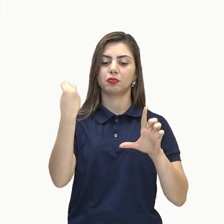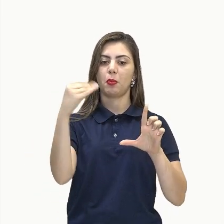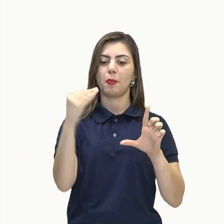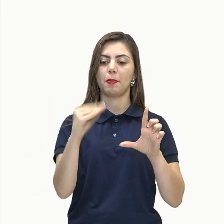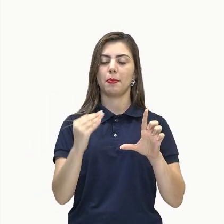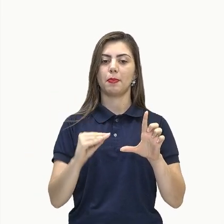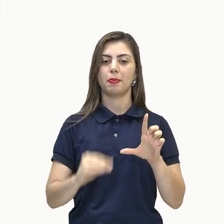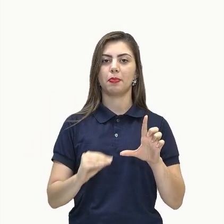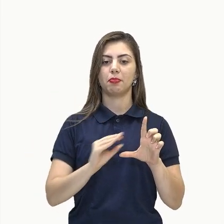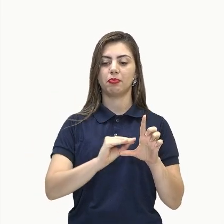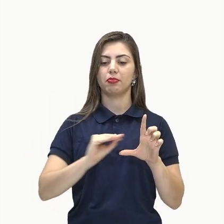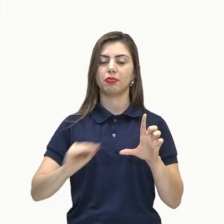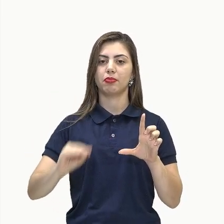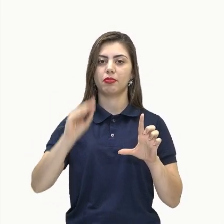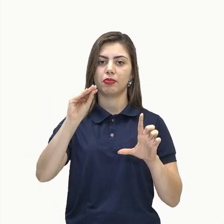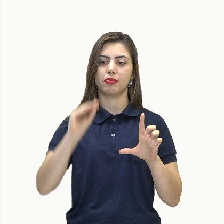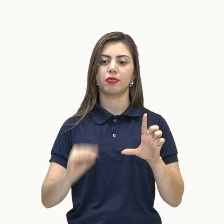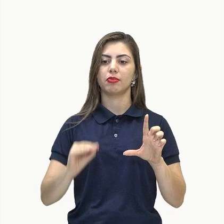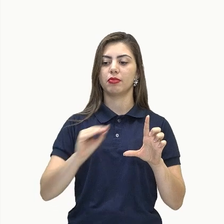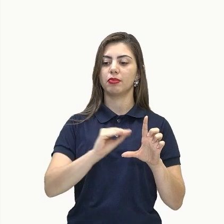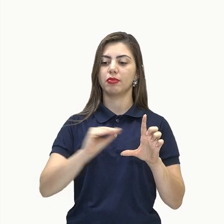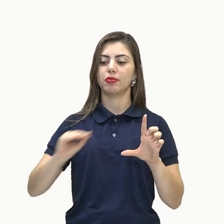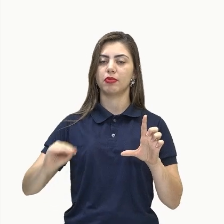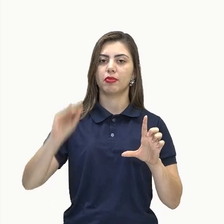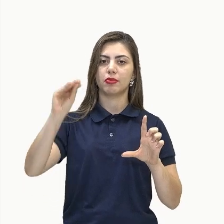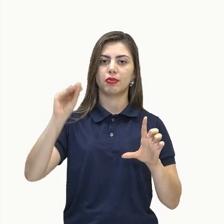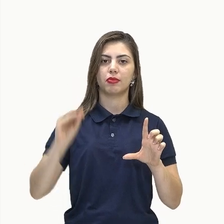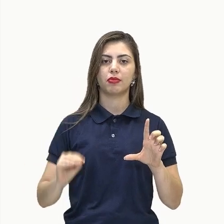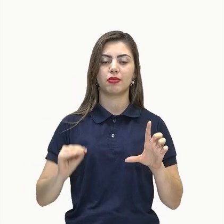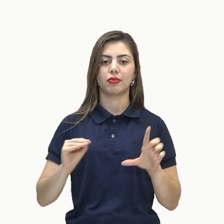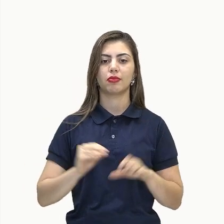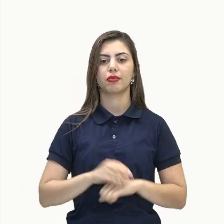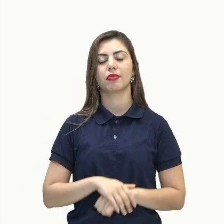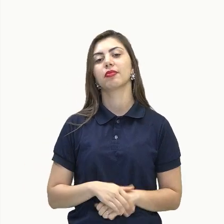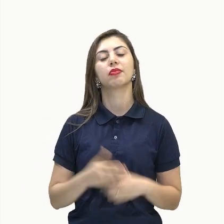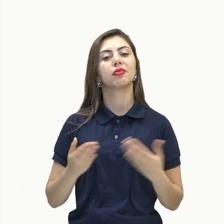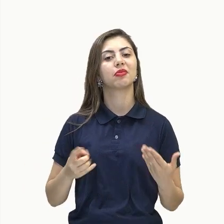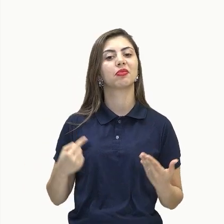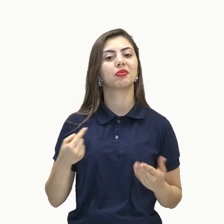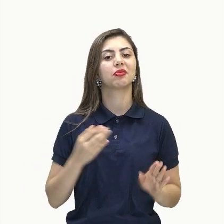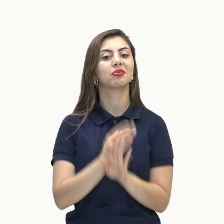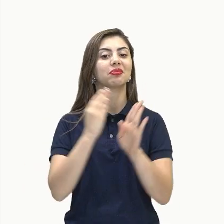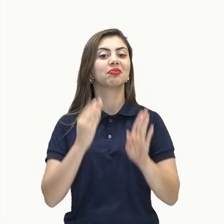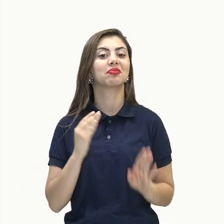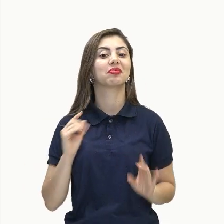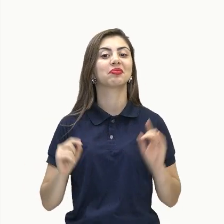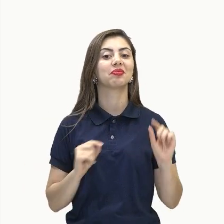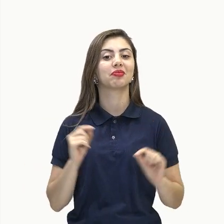demais indivíduos resultantes desse cruzamento, obtendo assim, vejam vocês,